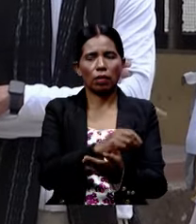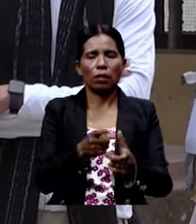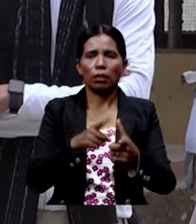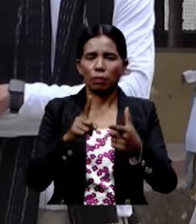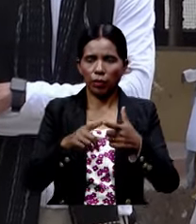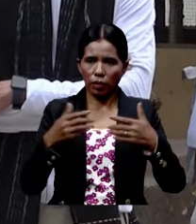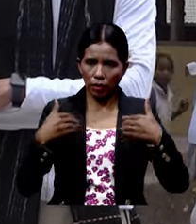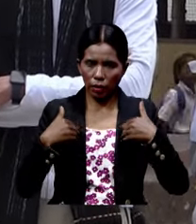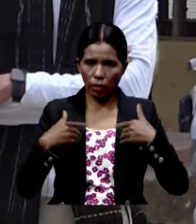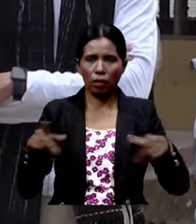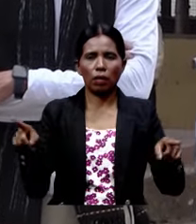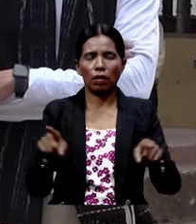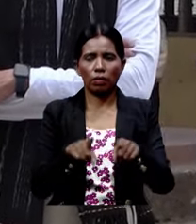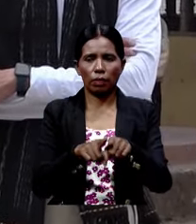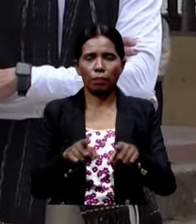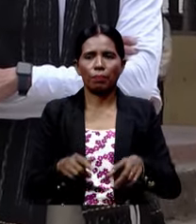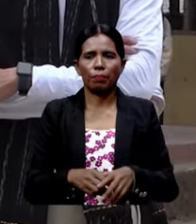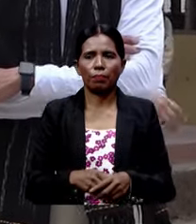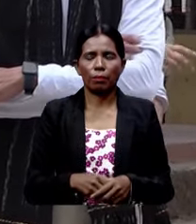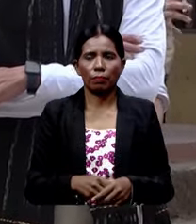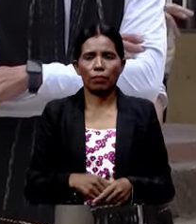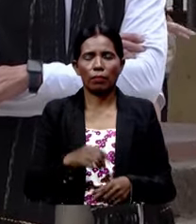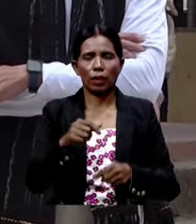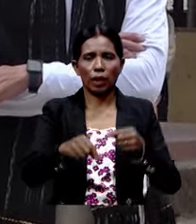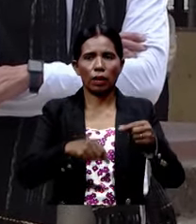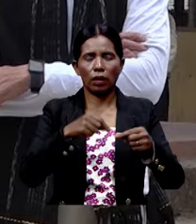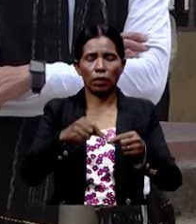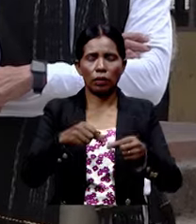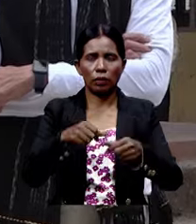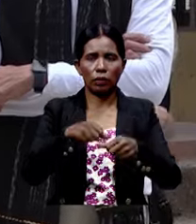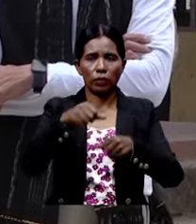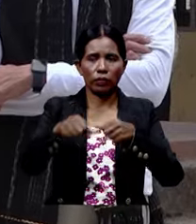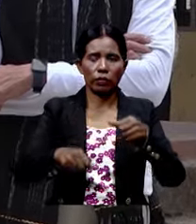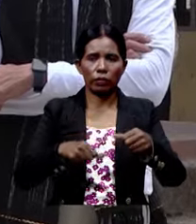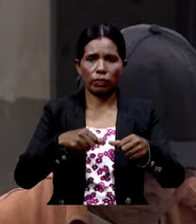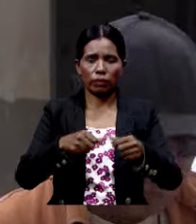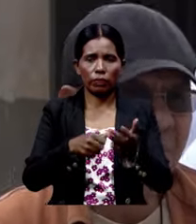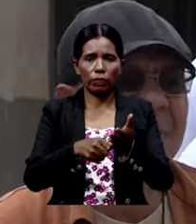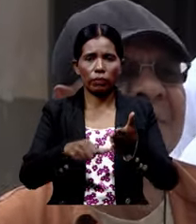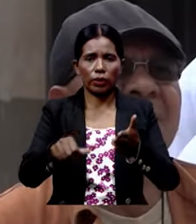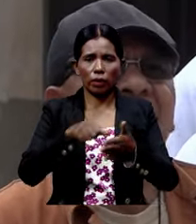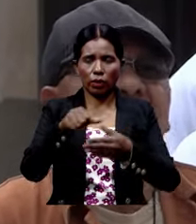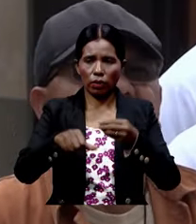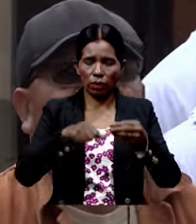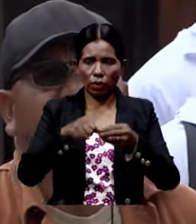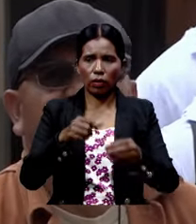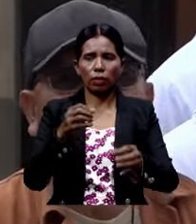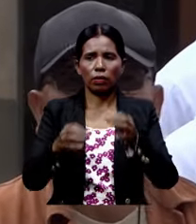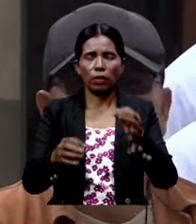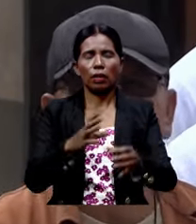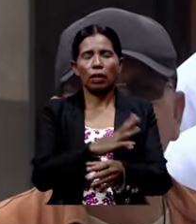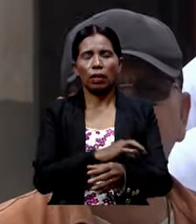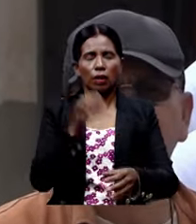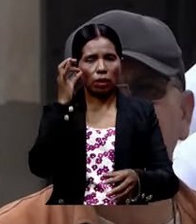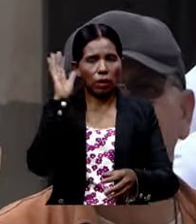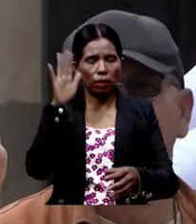mos hanesan isolasi ga. Fita kola dan memang bele kali karik lalar ba